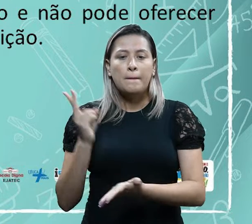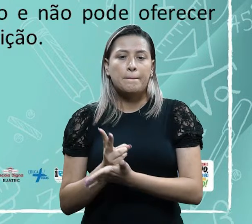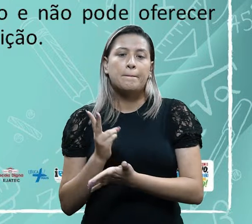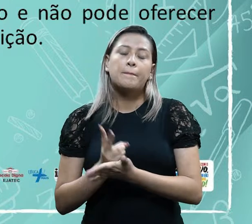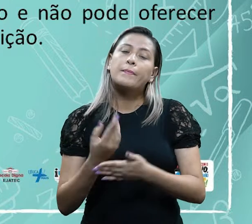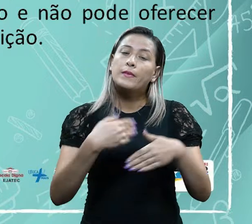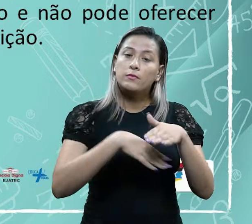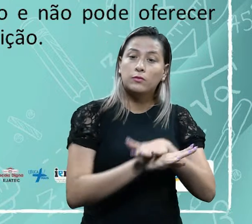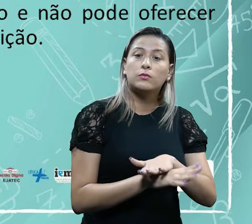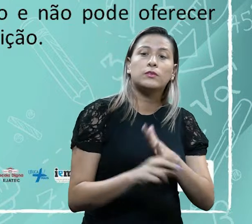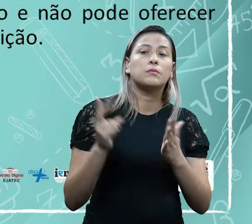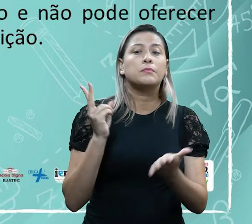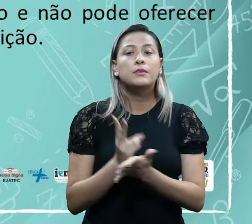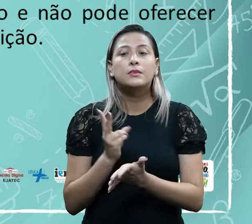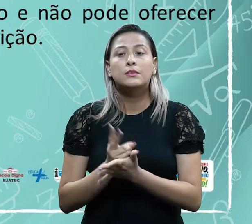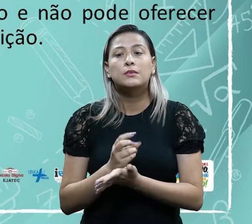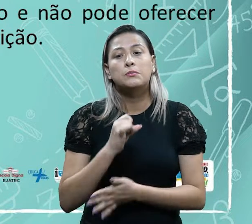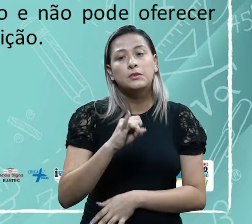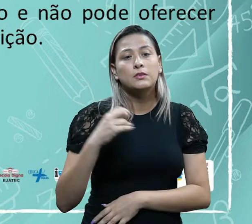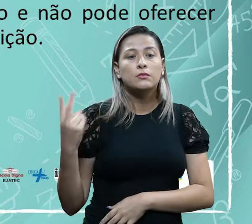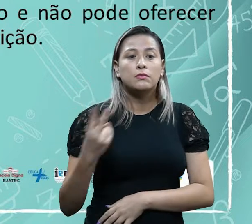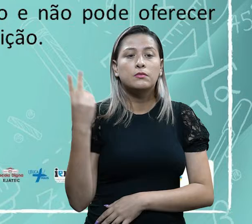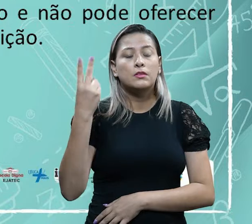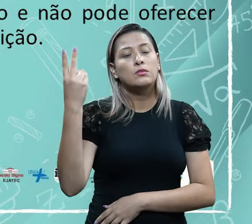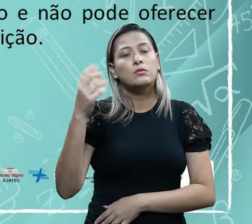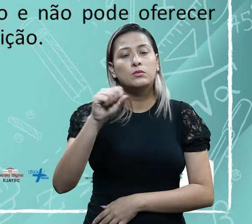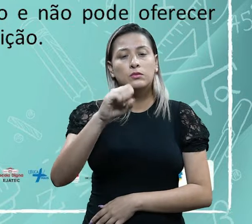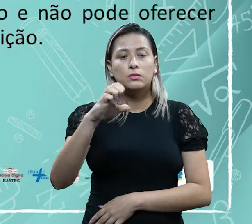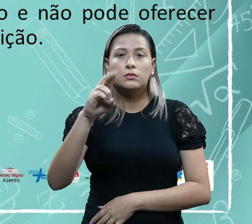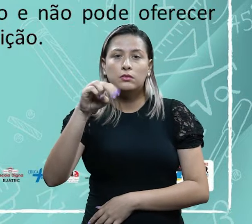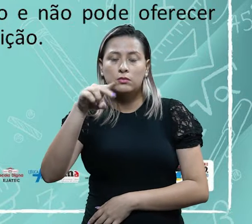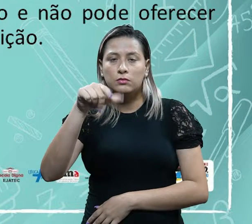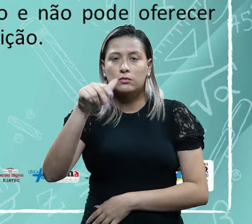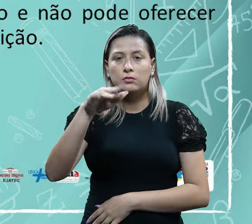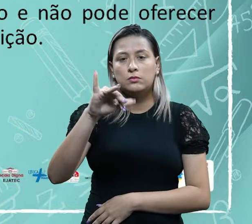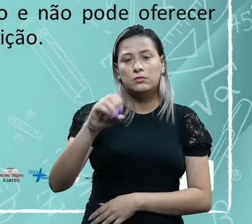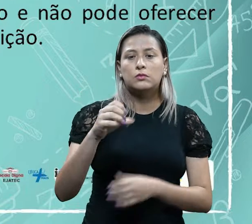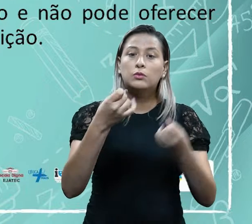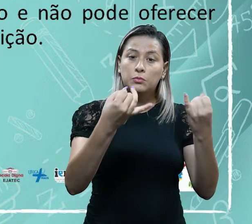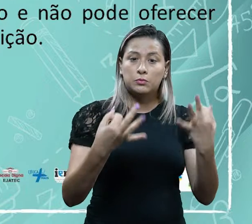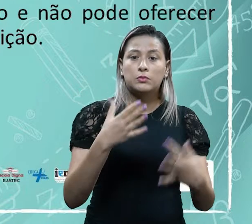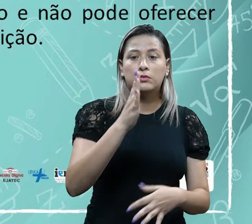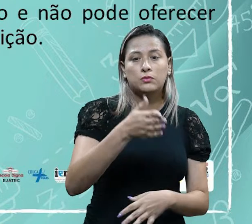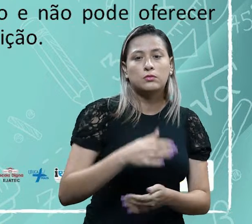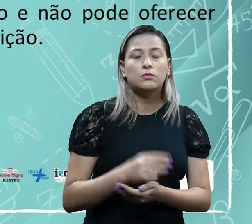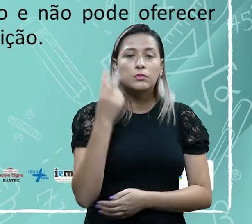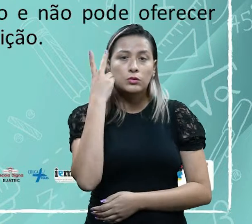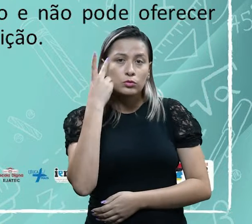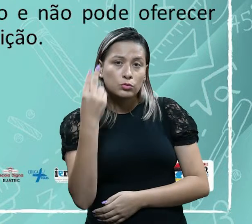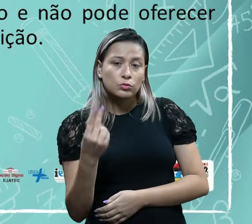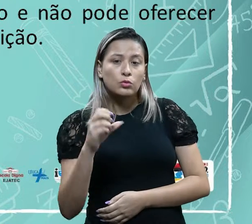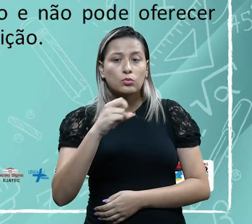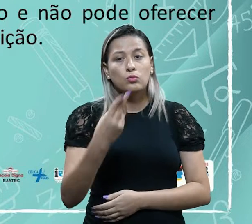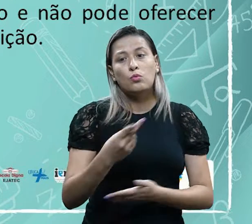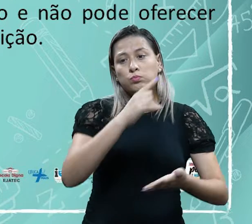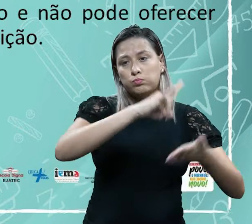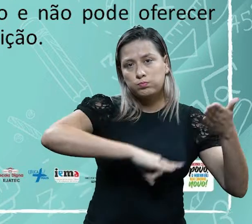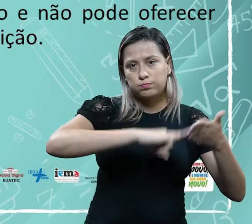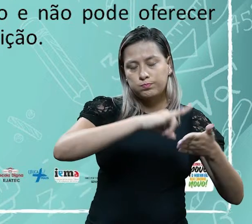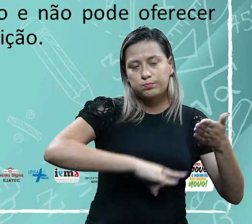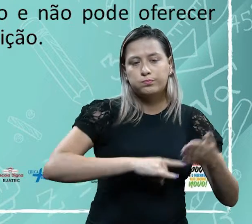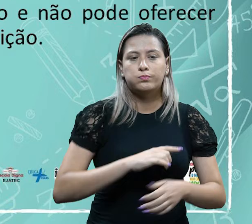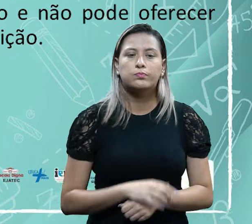de forma permanentemente se adquirirem um valor secundário, como nós já vimos, né? Ou seja, valores histórico